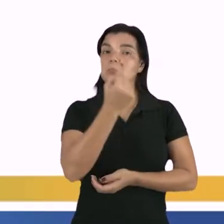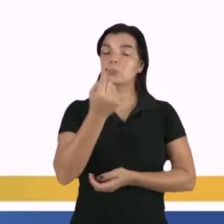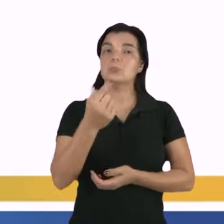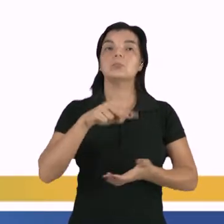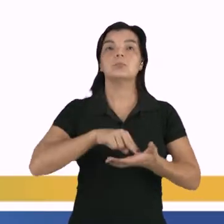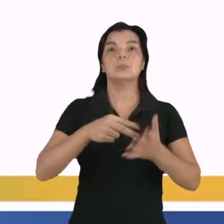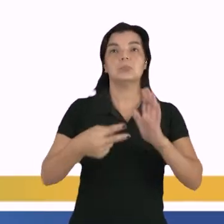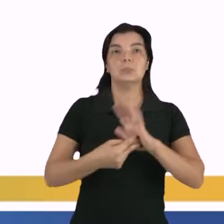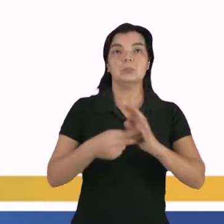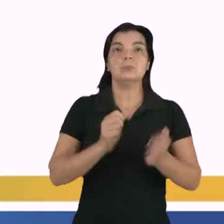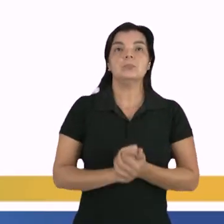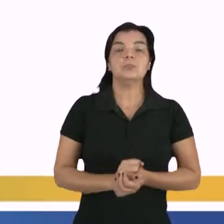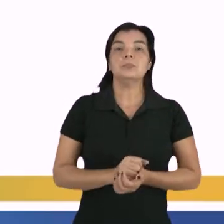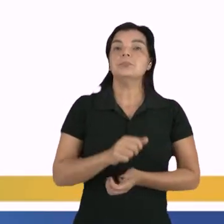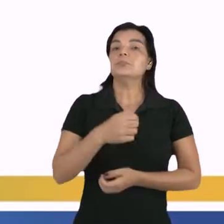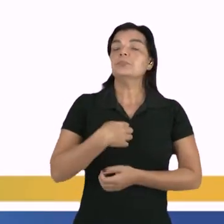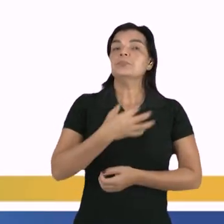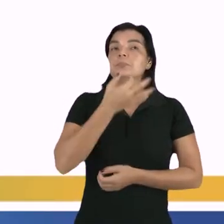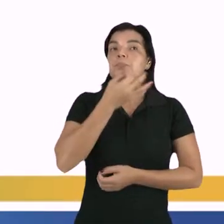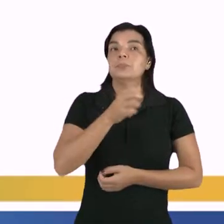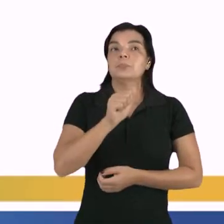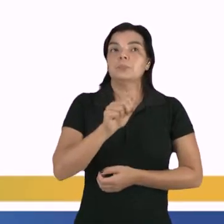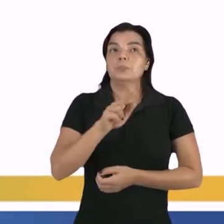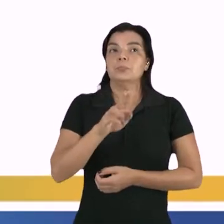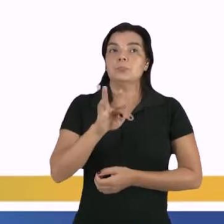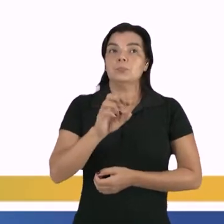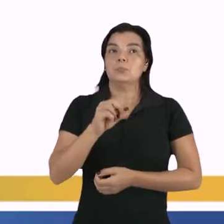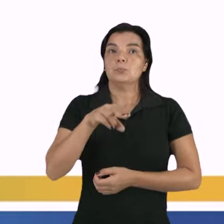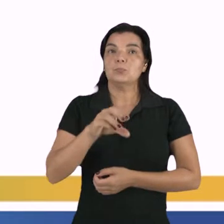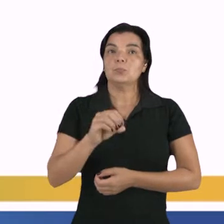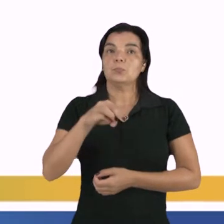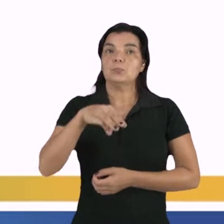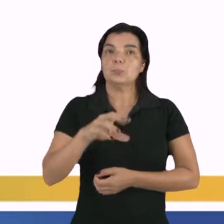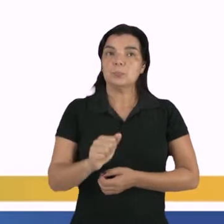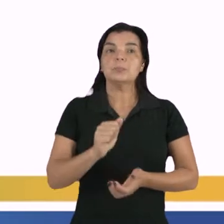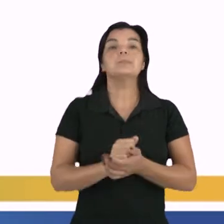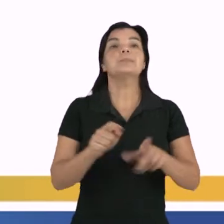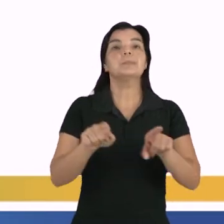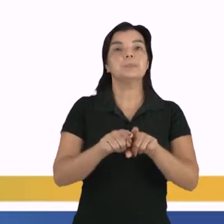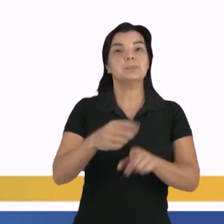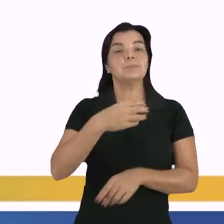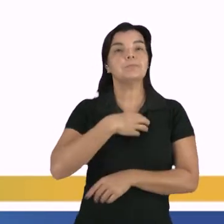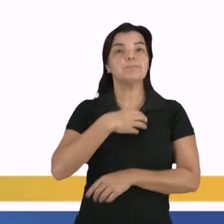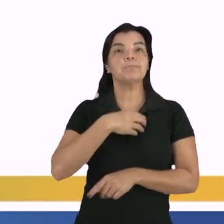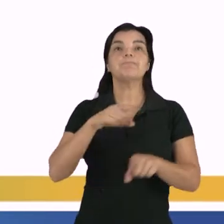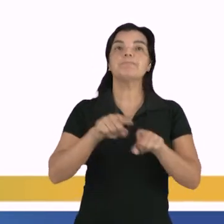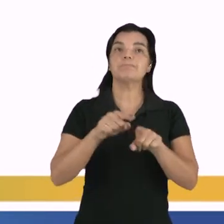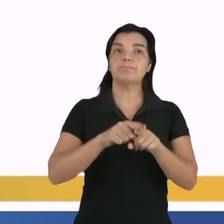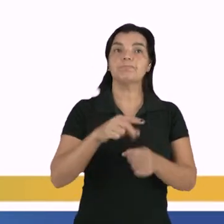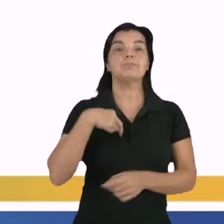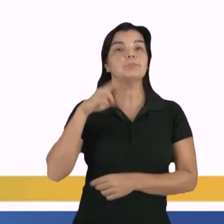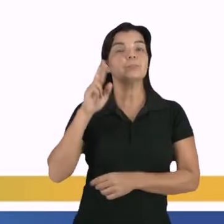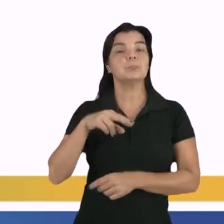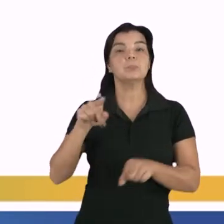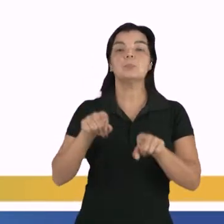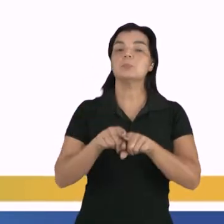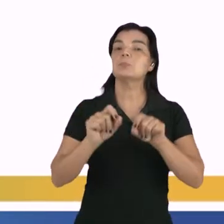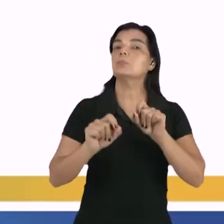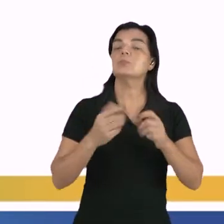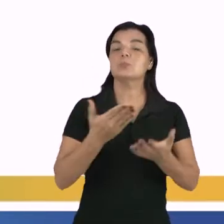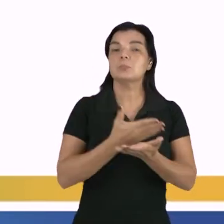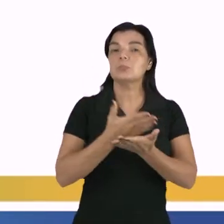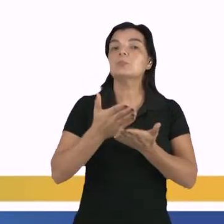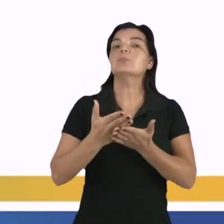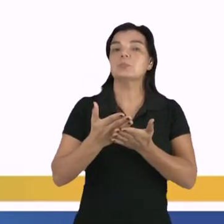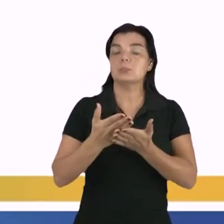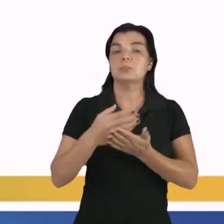sujeito, isso se chama autonomia. O indivíduo que age moralmente é aquele que age de acordo com a razão. Então, a razão, ela é